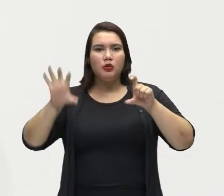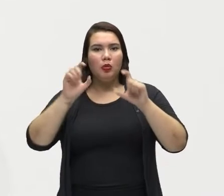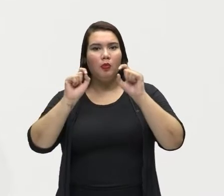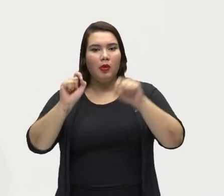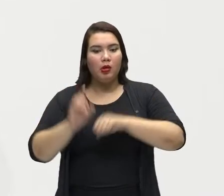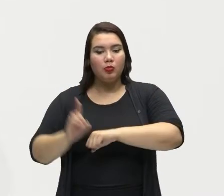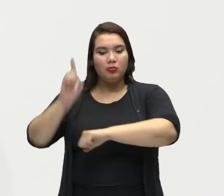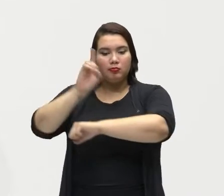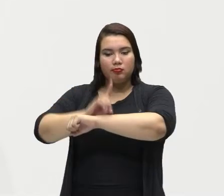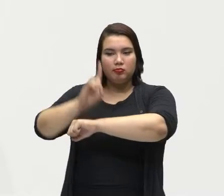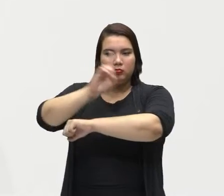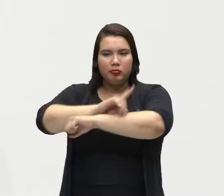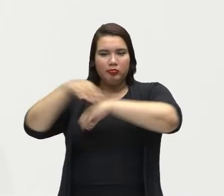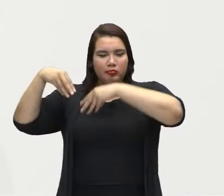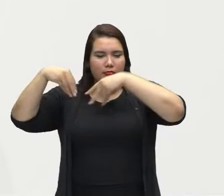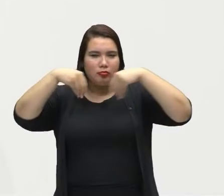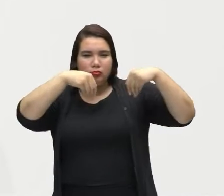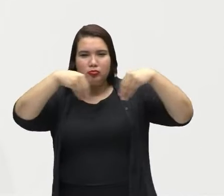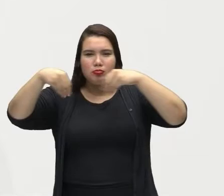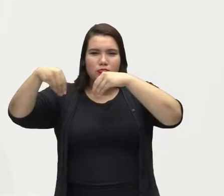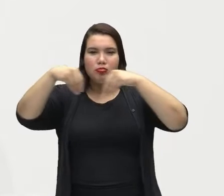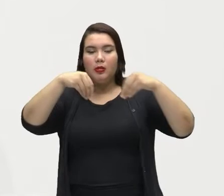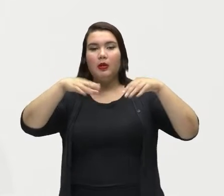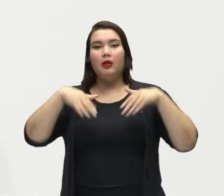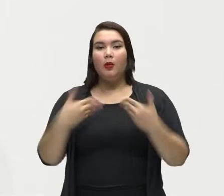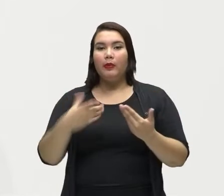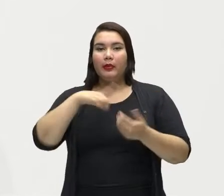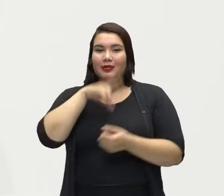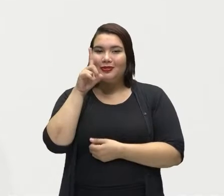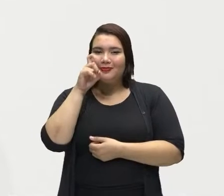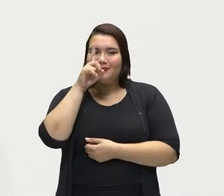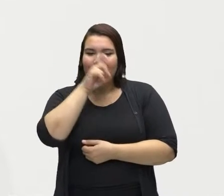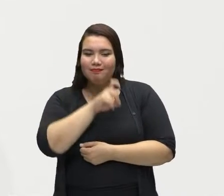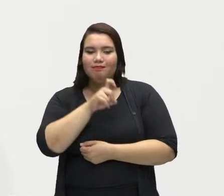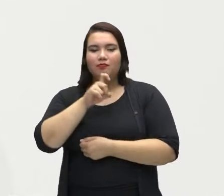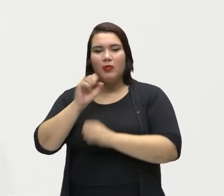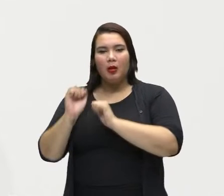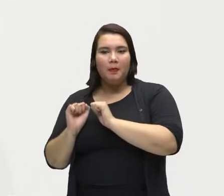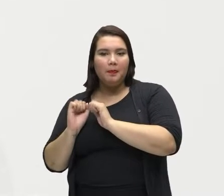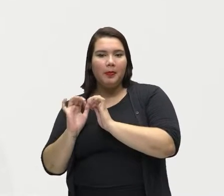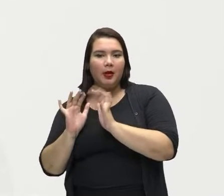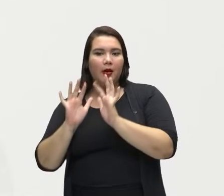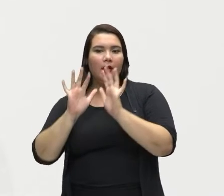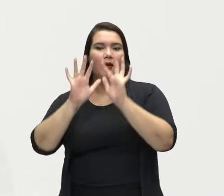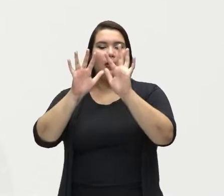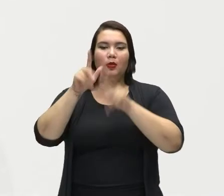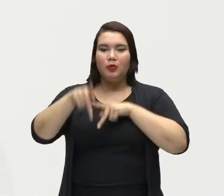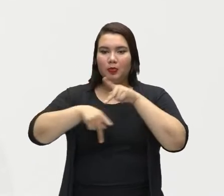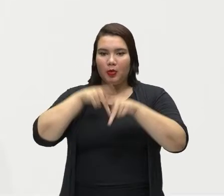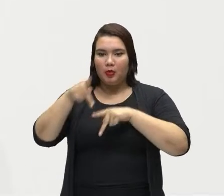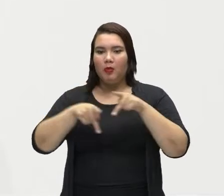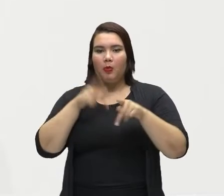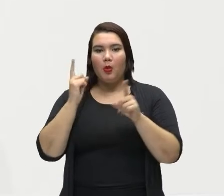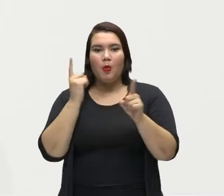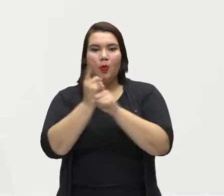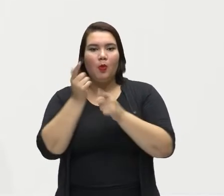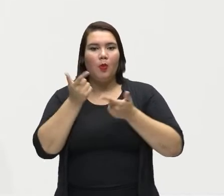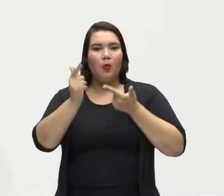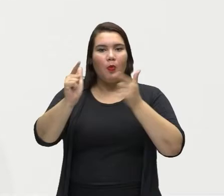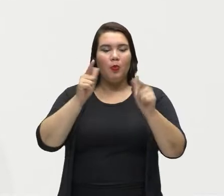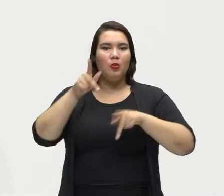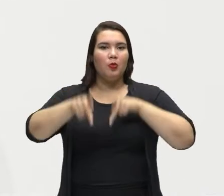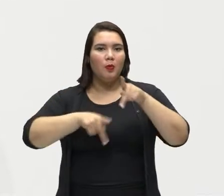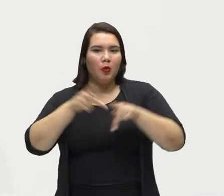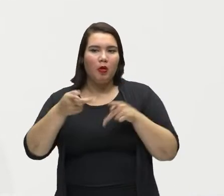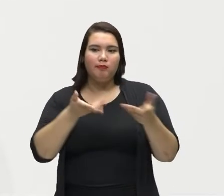Saara. E isso acabava dificultando a migração desses povos para ter contato com os povos que se